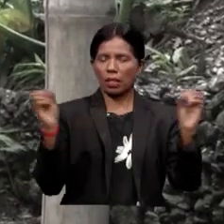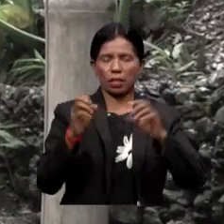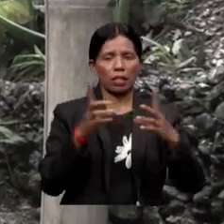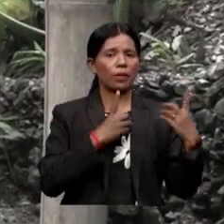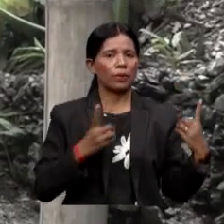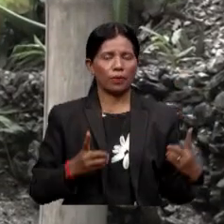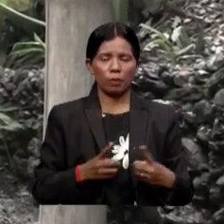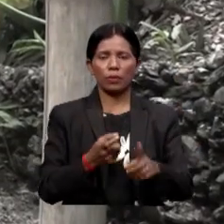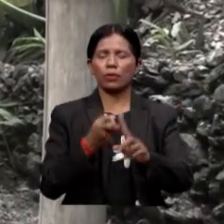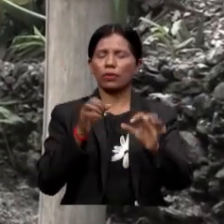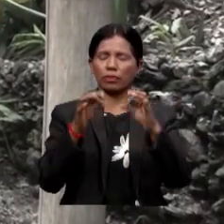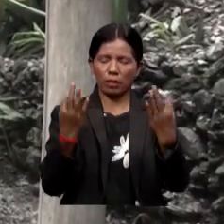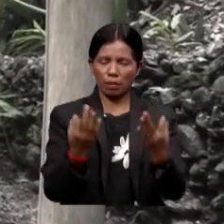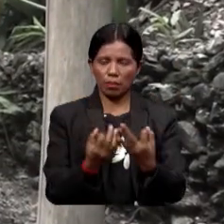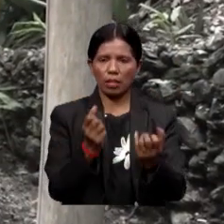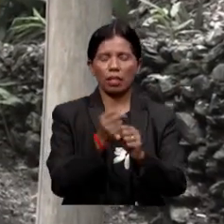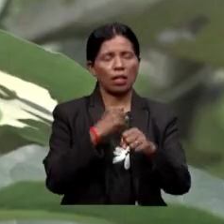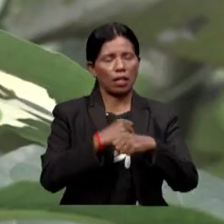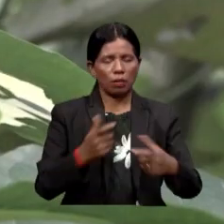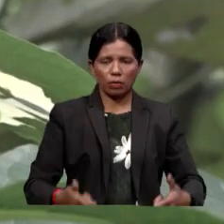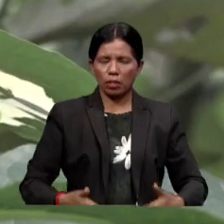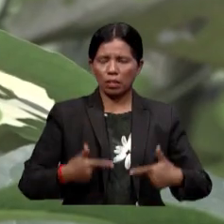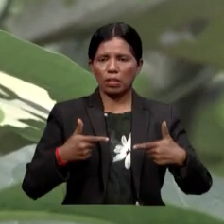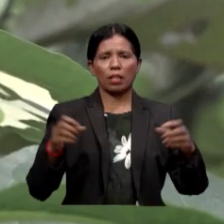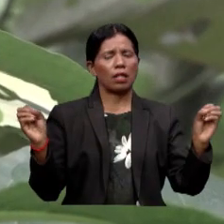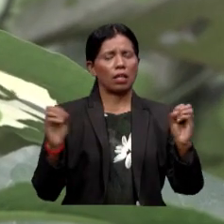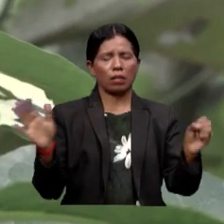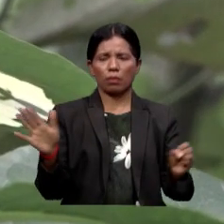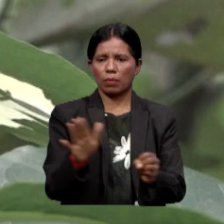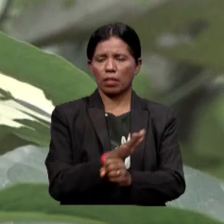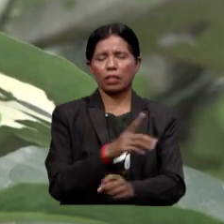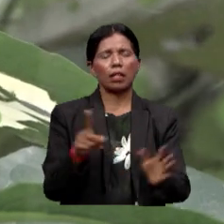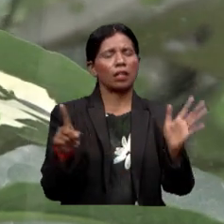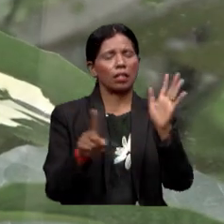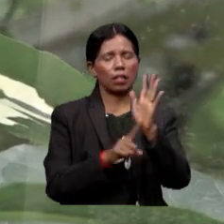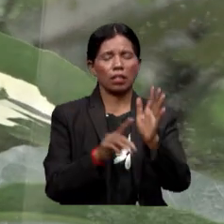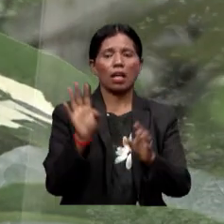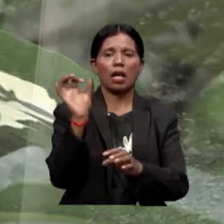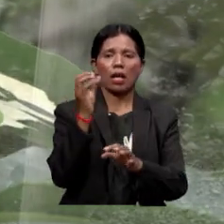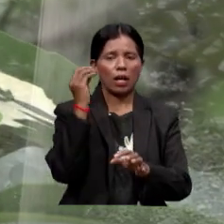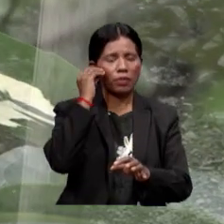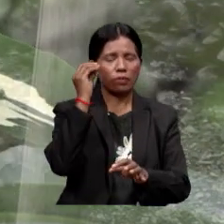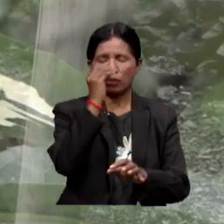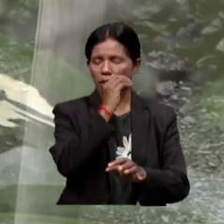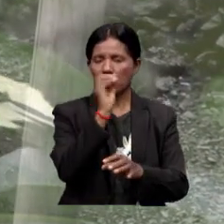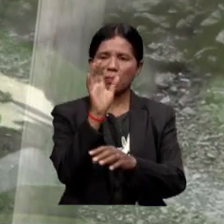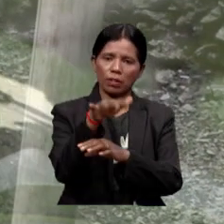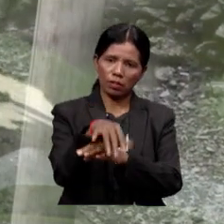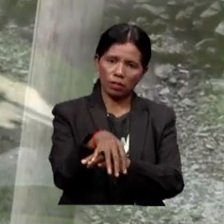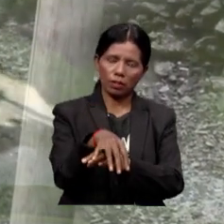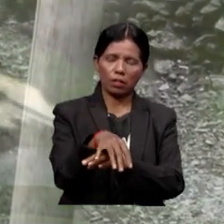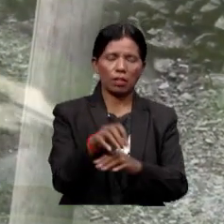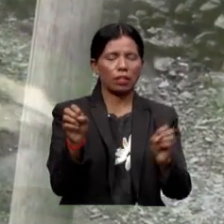nian, halo Moris ne la completo, hanesang ay funang nebe nam laik, tambalai ha be sulim bani